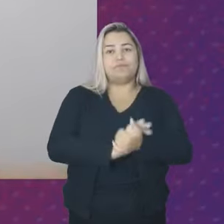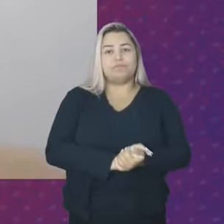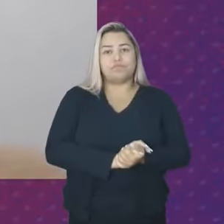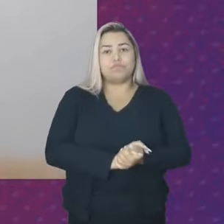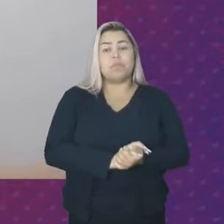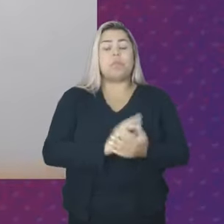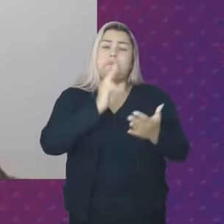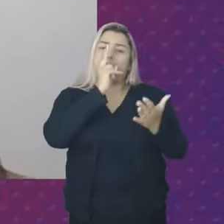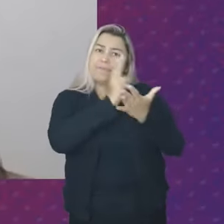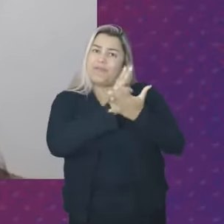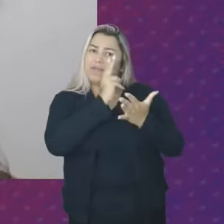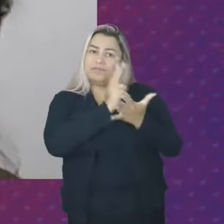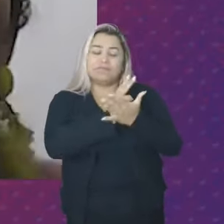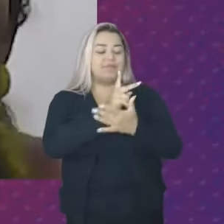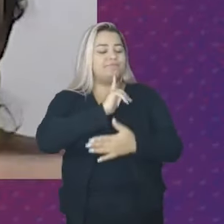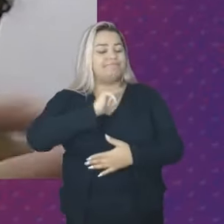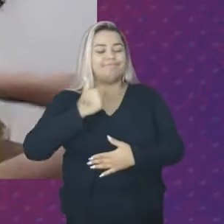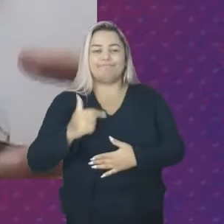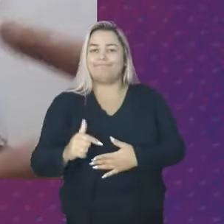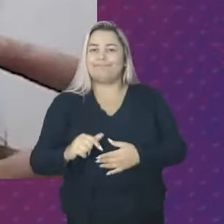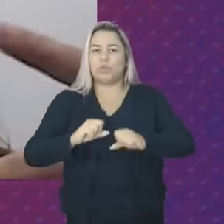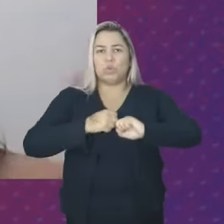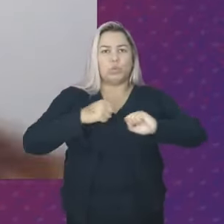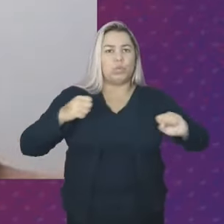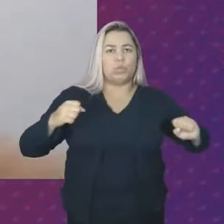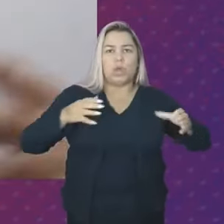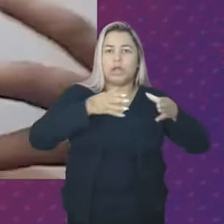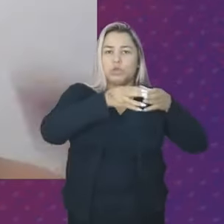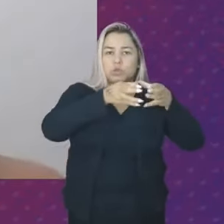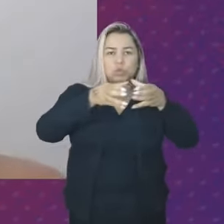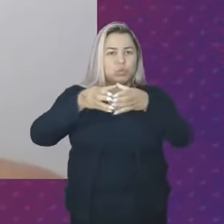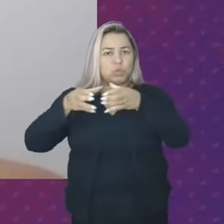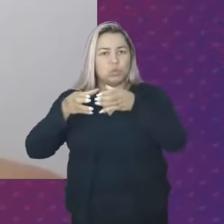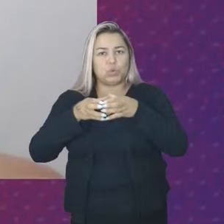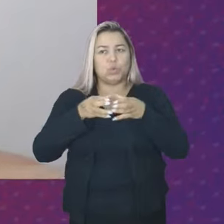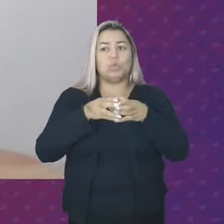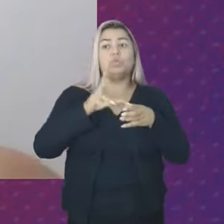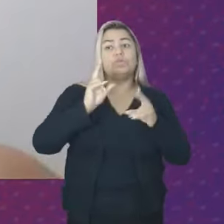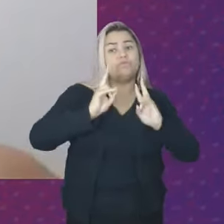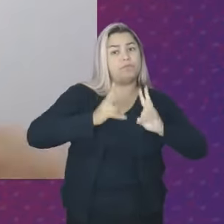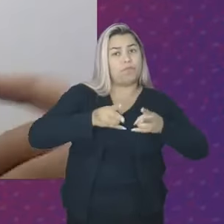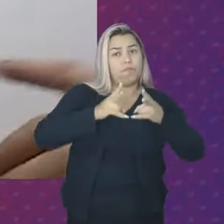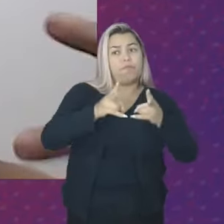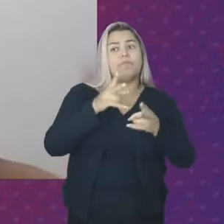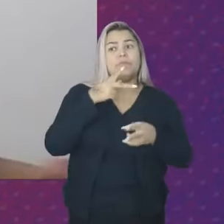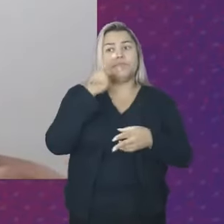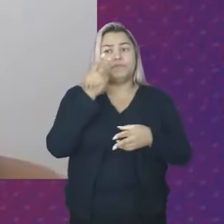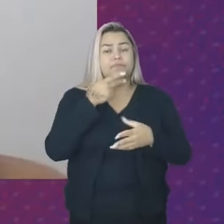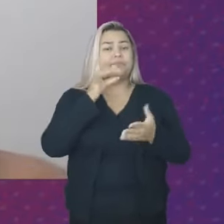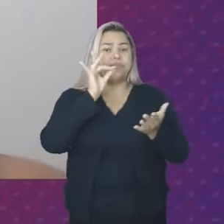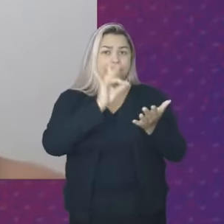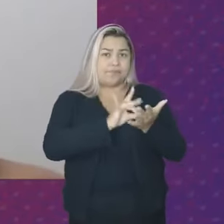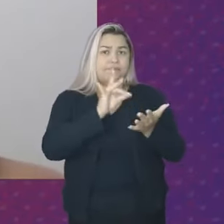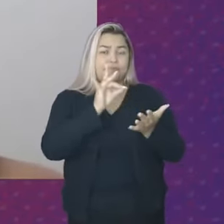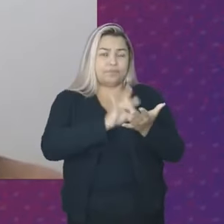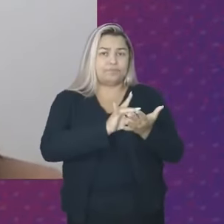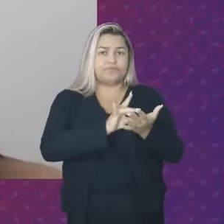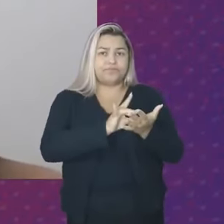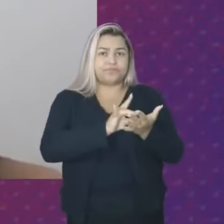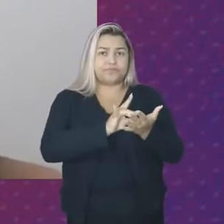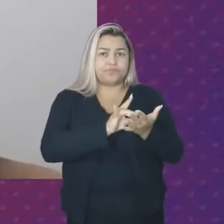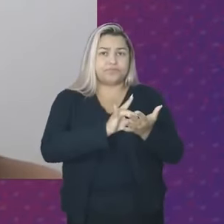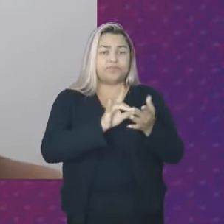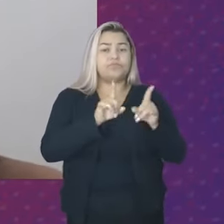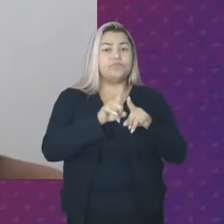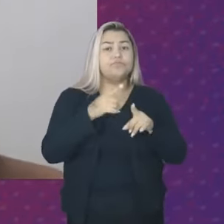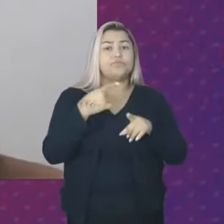aí, mesmo que você não tenha uma grande equipe, né, a gente sempre fala da equipe ideal, da equipe real, do que realmente